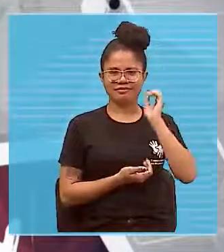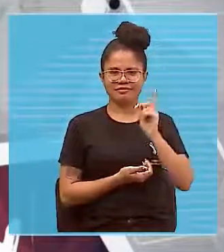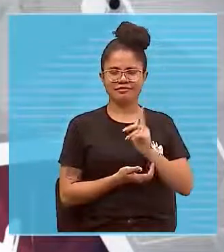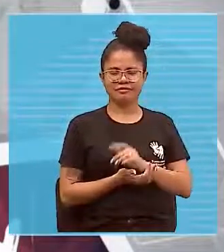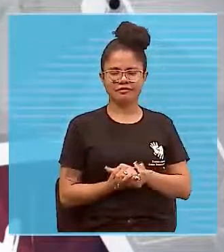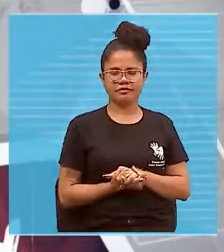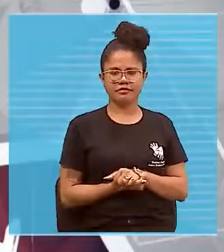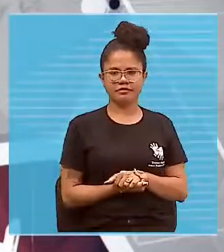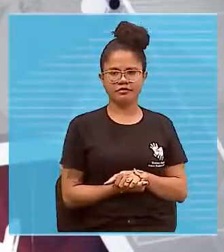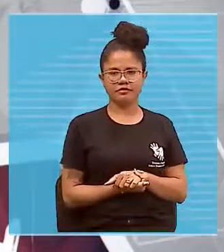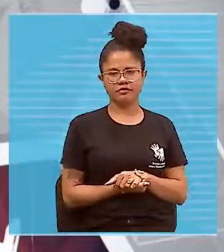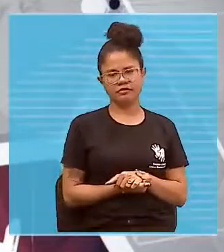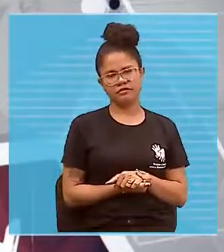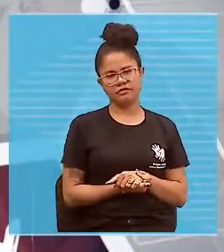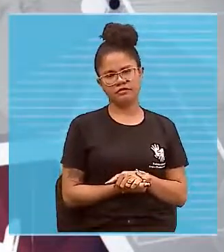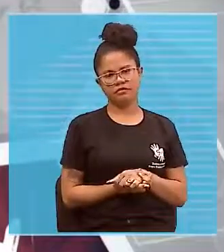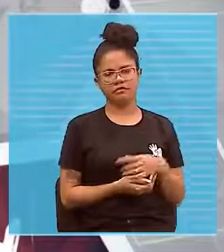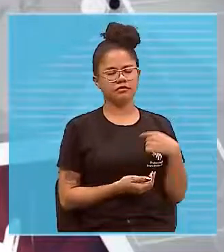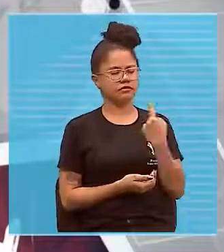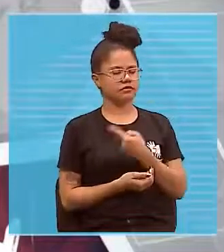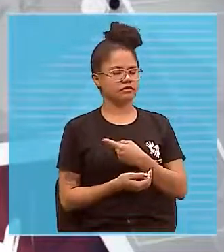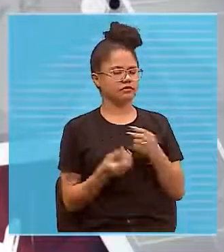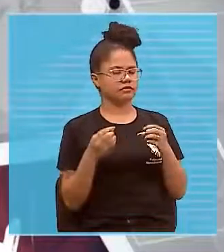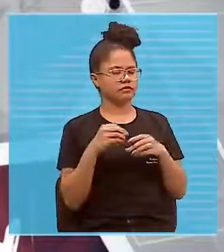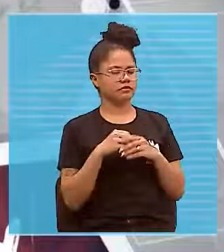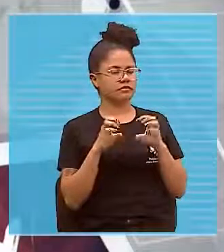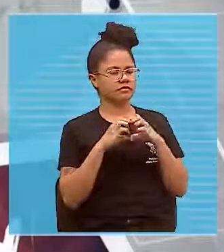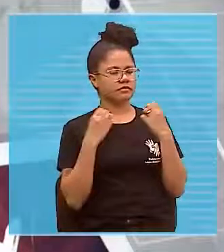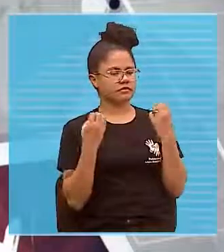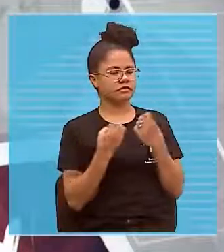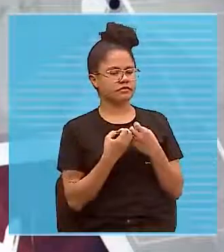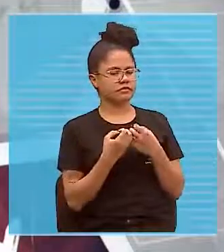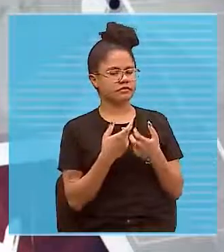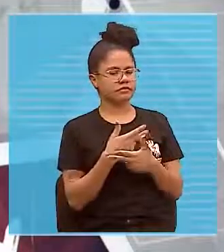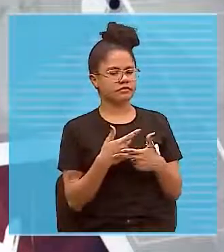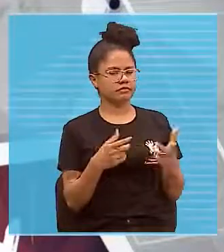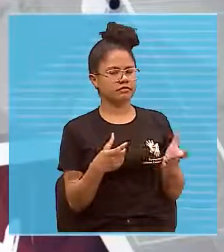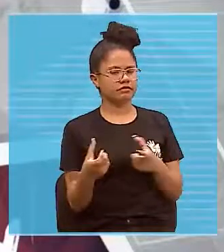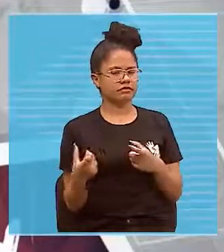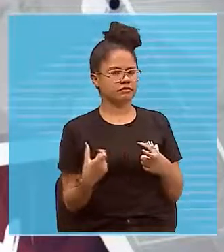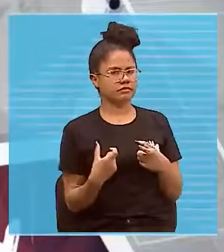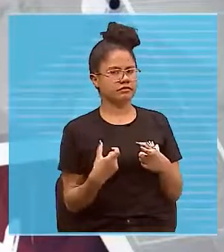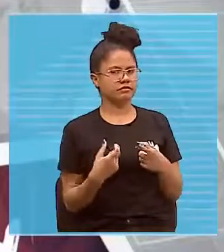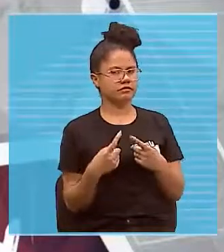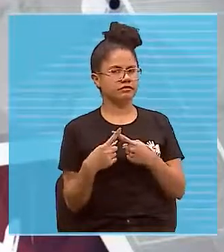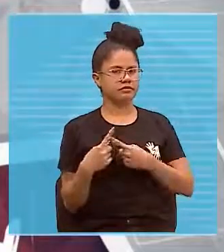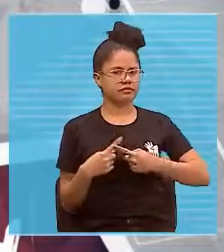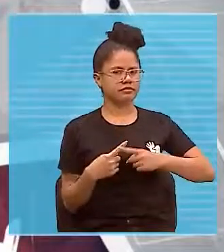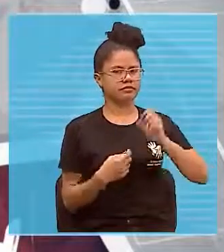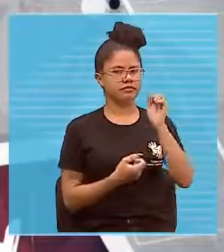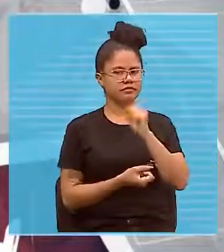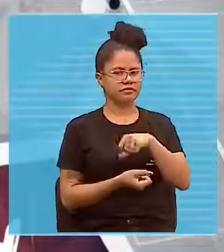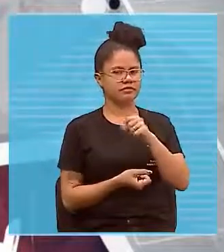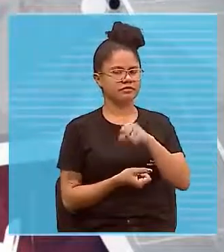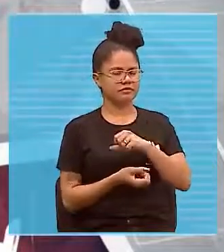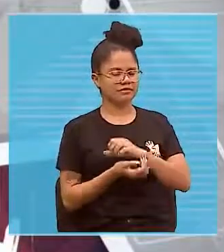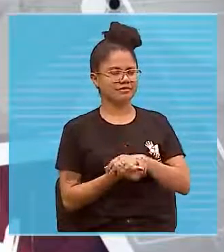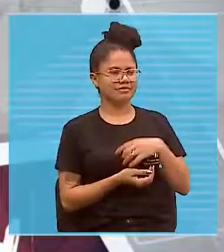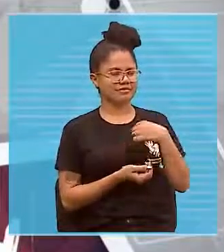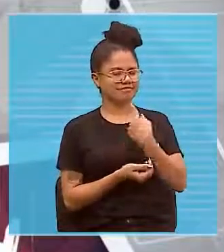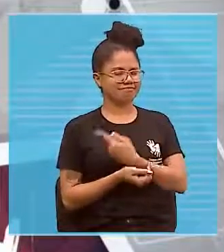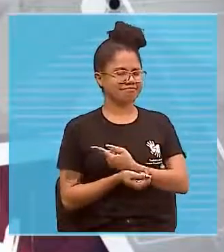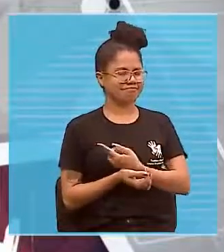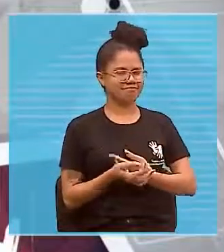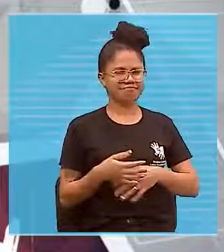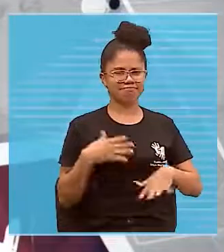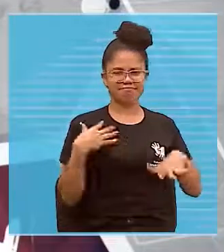Legal. Professora, no nosso caso, fazemos parte da comunidade em várias partes da Terra, né? Exatamente, a gente fica